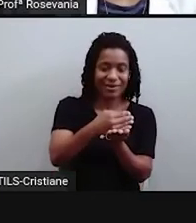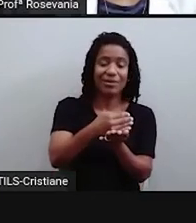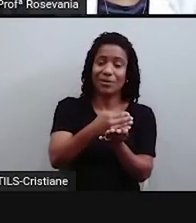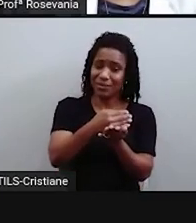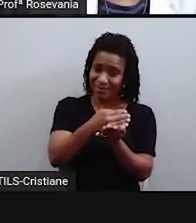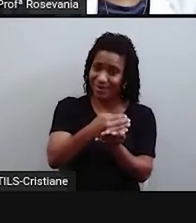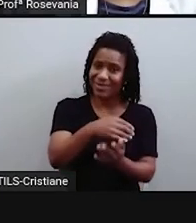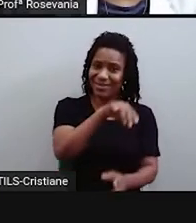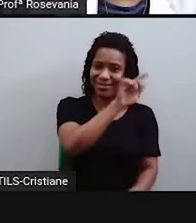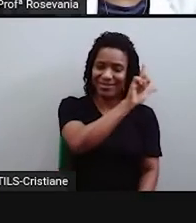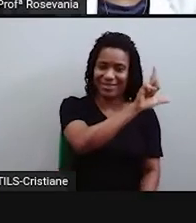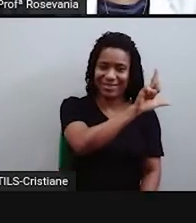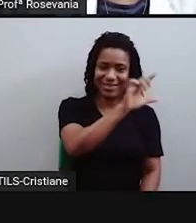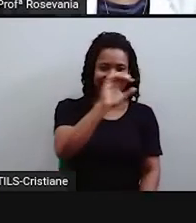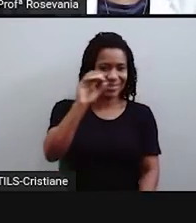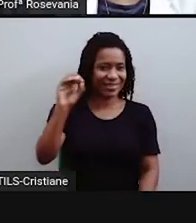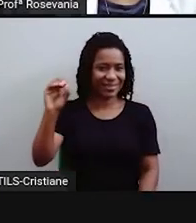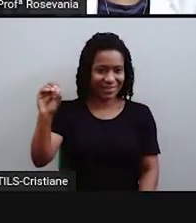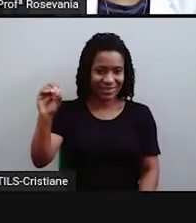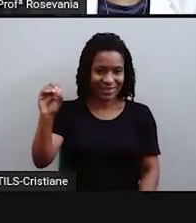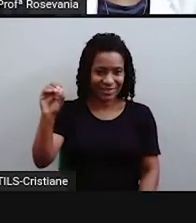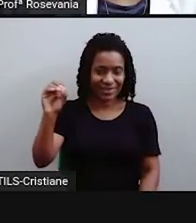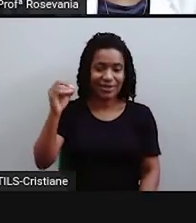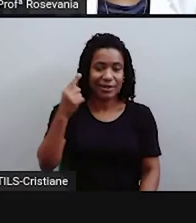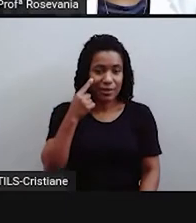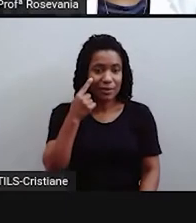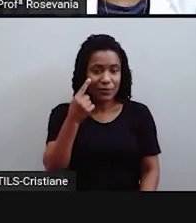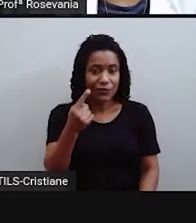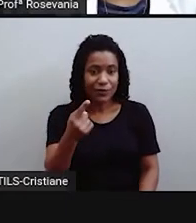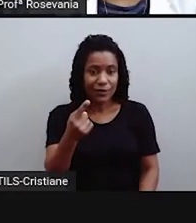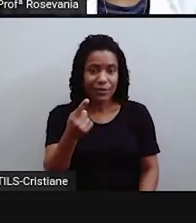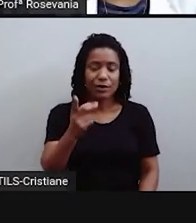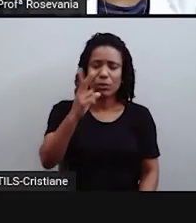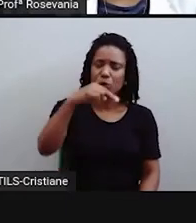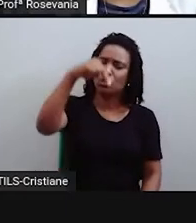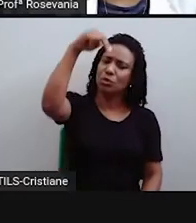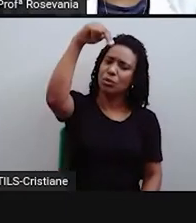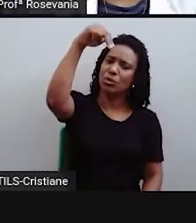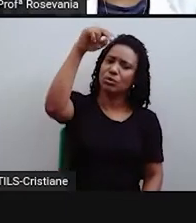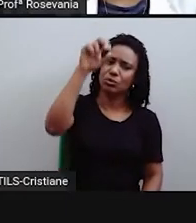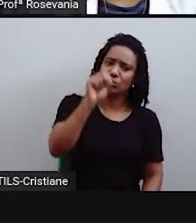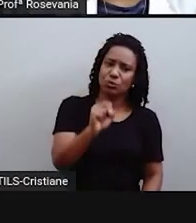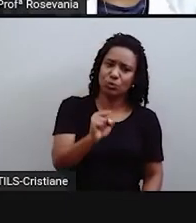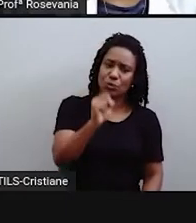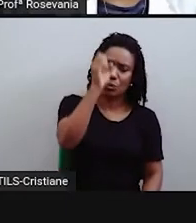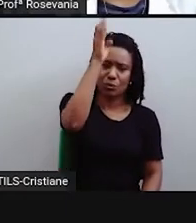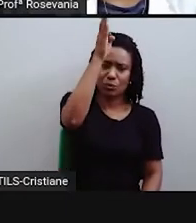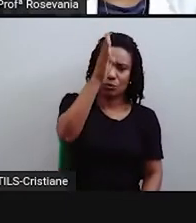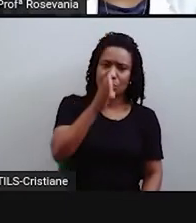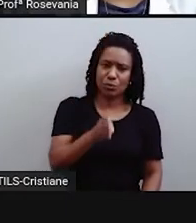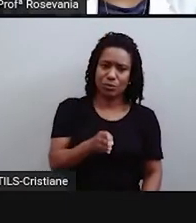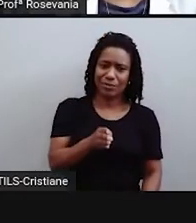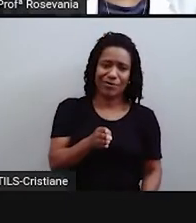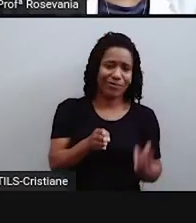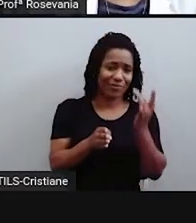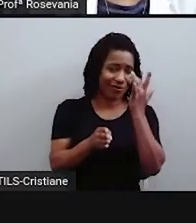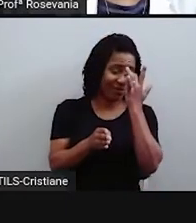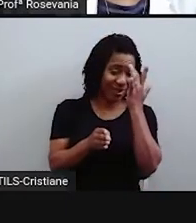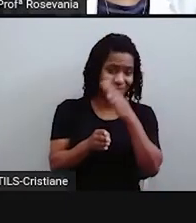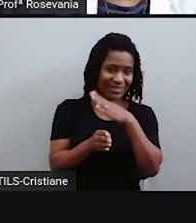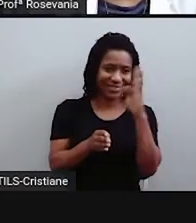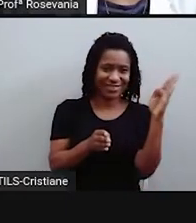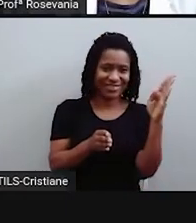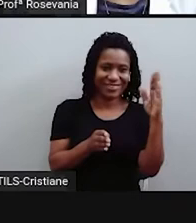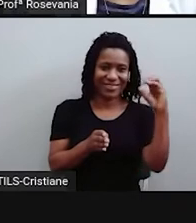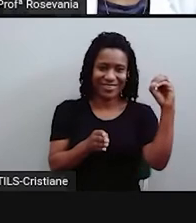leste e o oeste. A partir do momento que eu achei o norte, que eu achei o sul, ficou fácil achar o leste e o